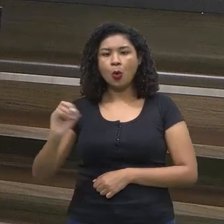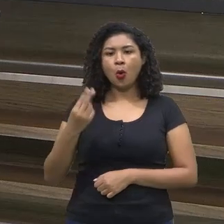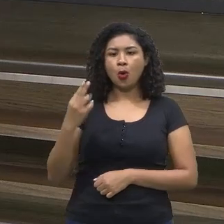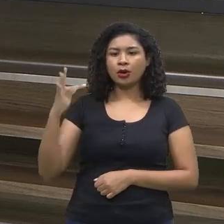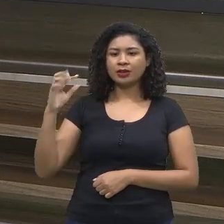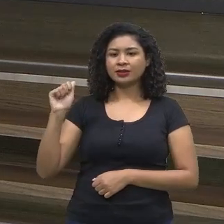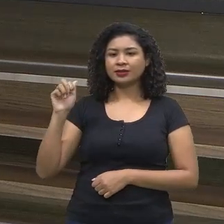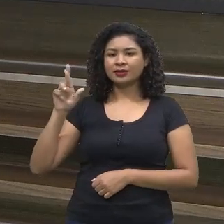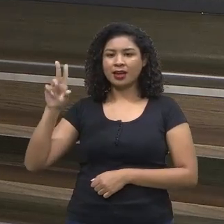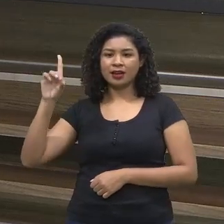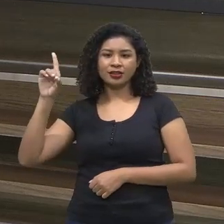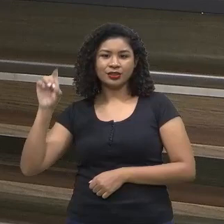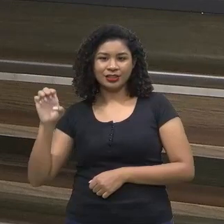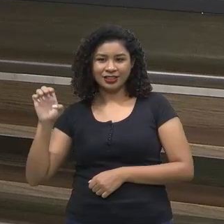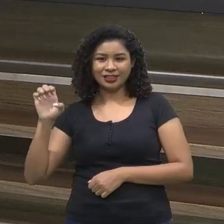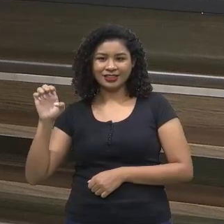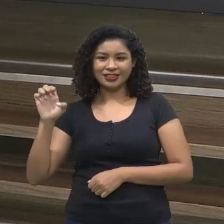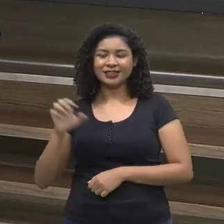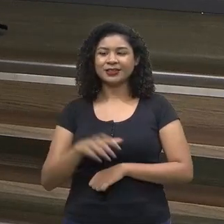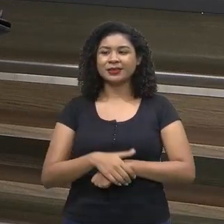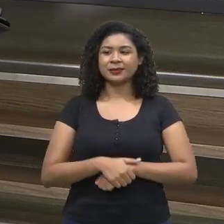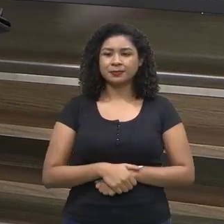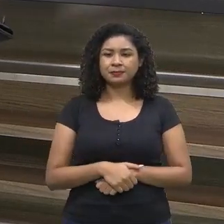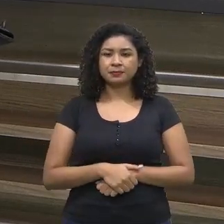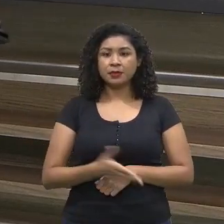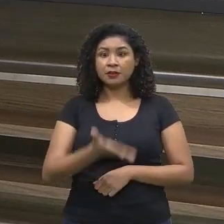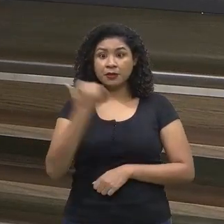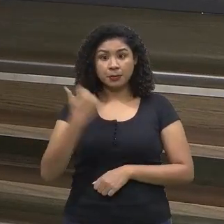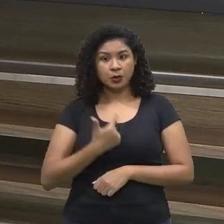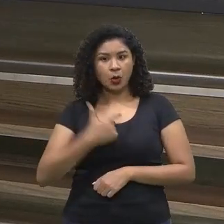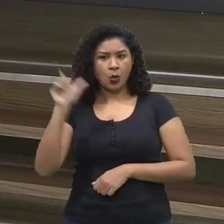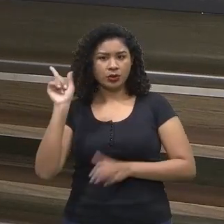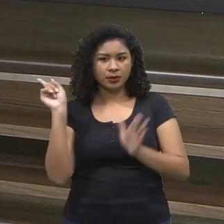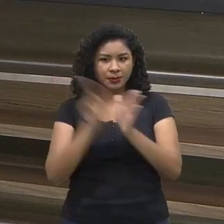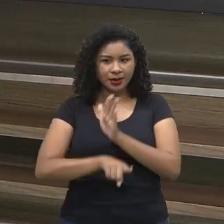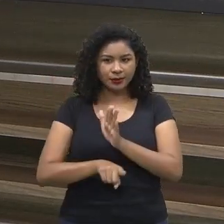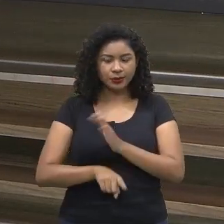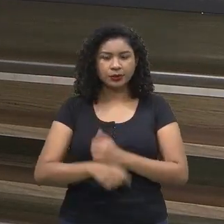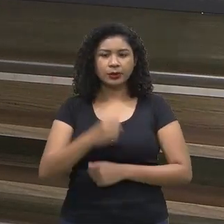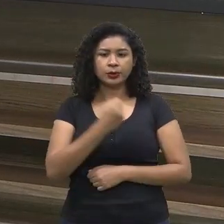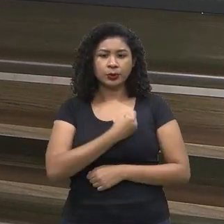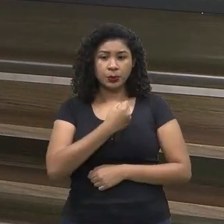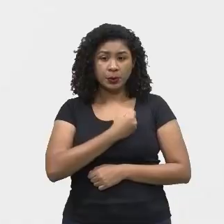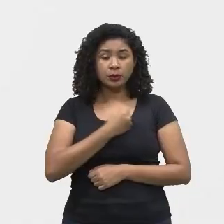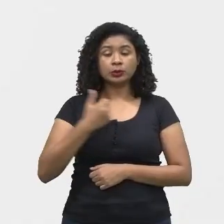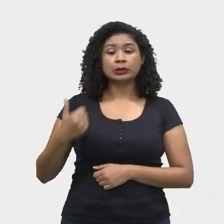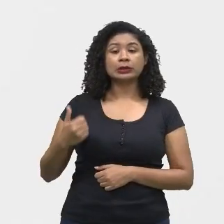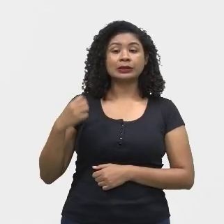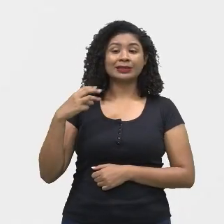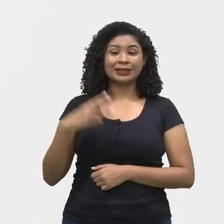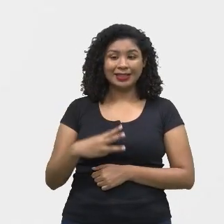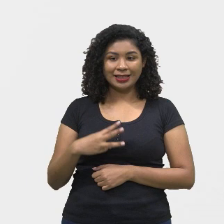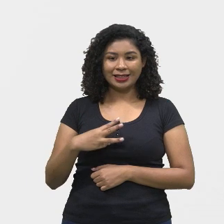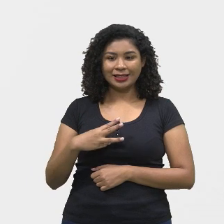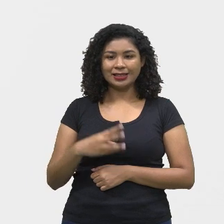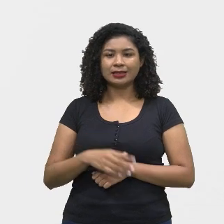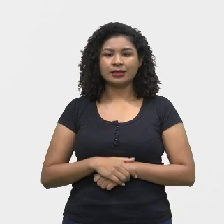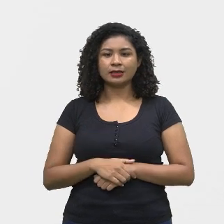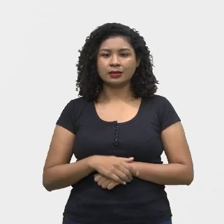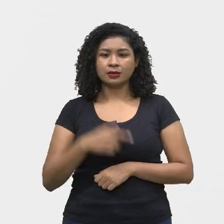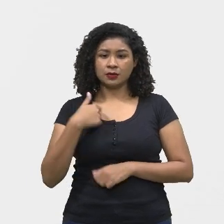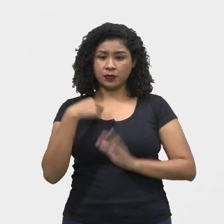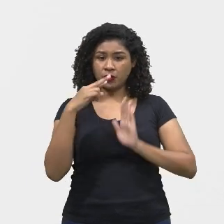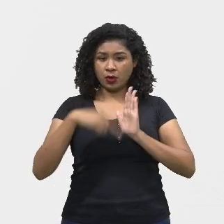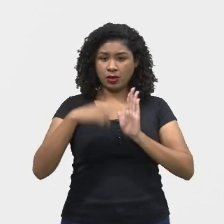Vamos para a nossa quarta questão, amores, mas que aí vai ser a questão de número 13. Muito bem, vou ler com